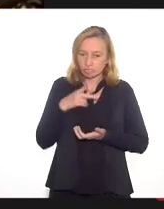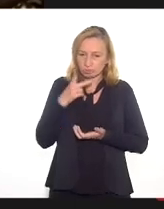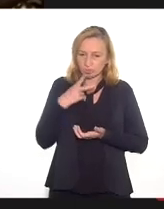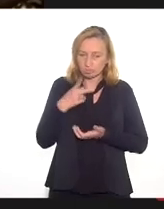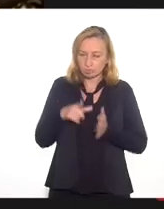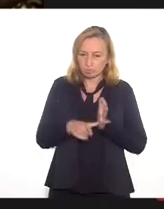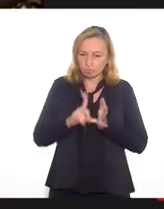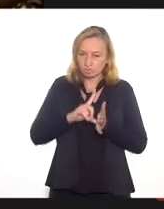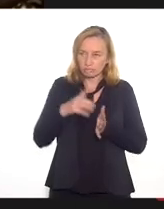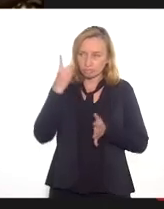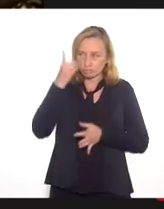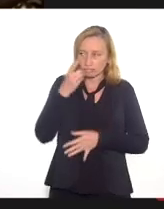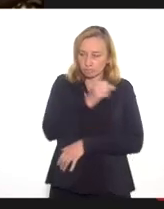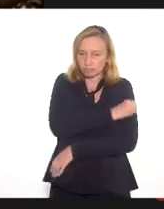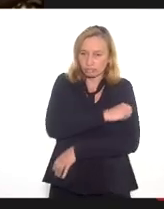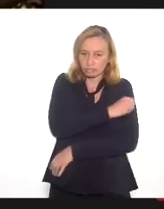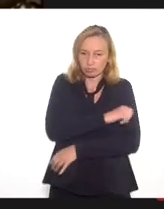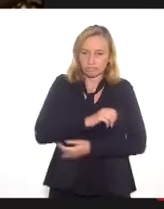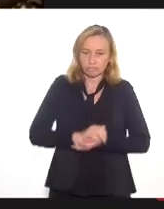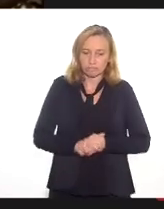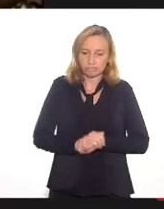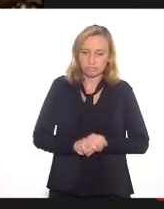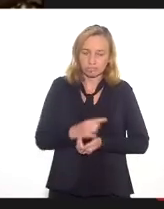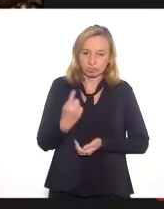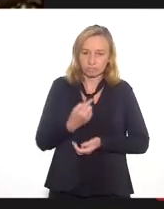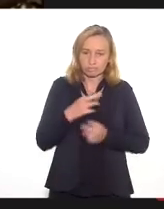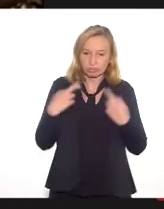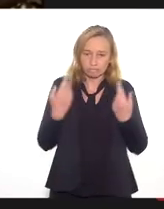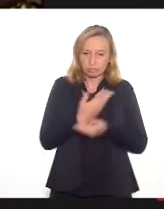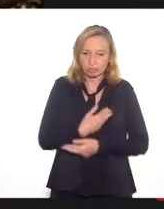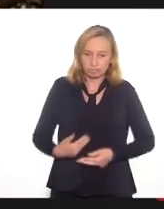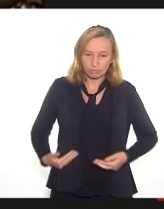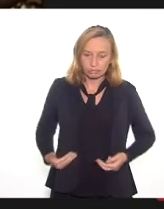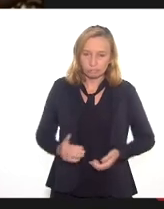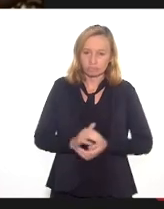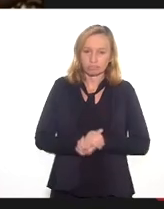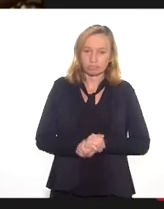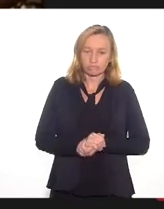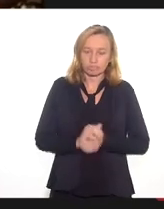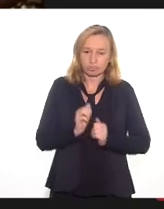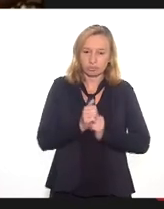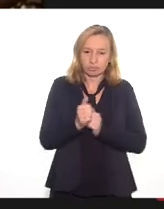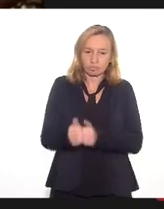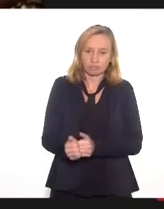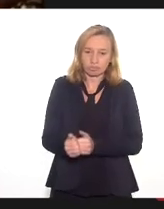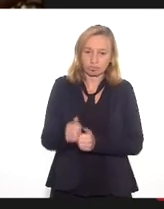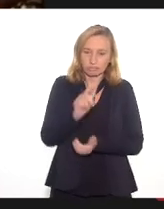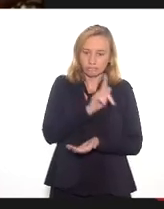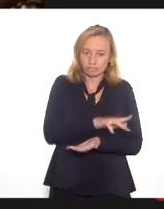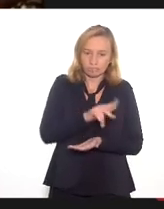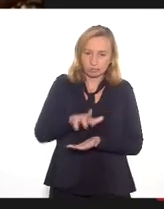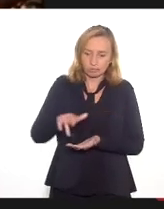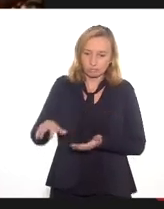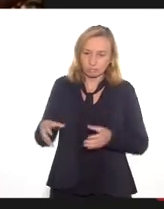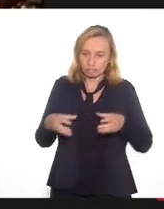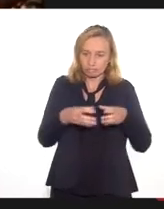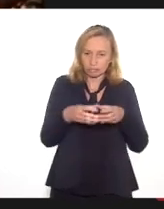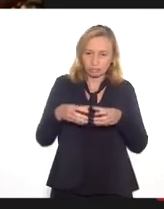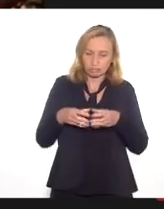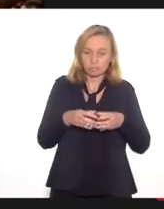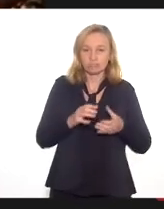deputada enfermeira Regiane falar que essa nossa audiência pública está sendo acompanhada por diferentes comitês